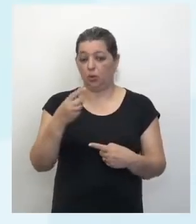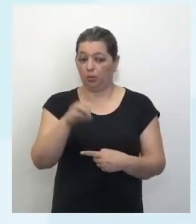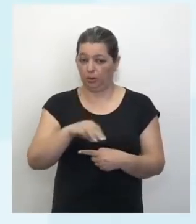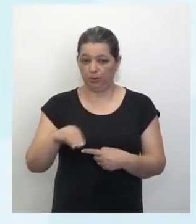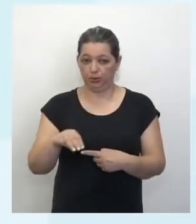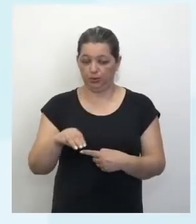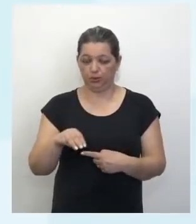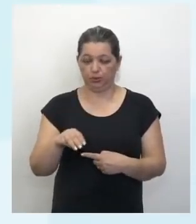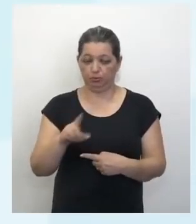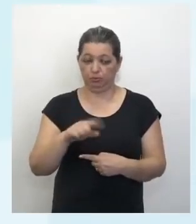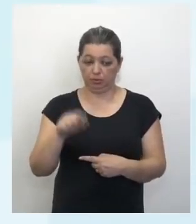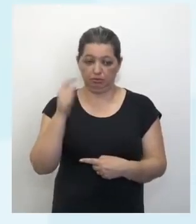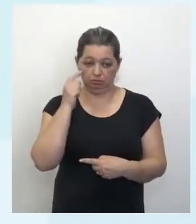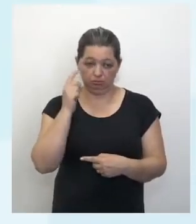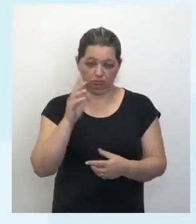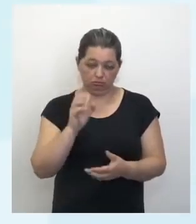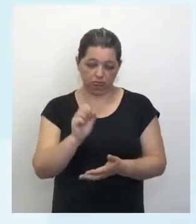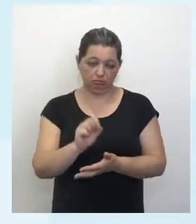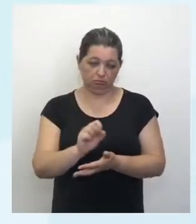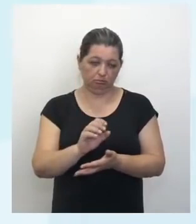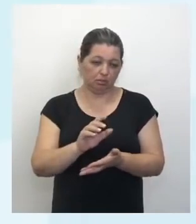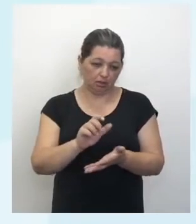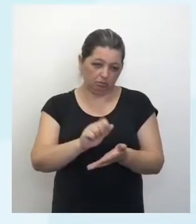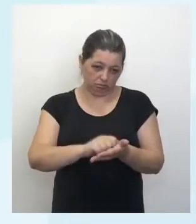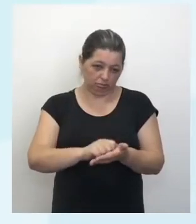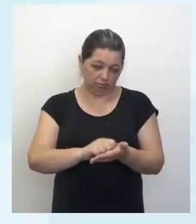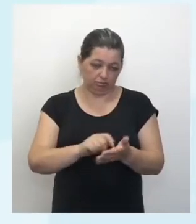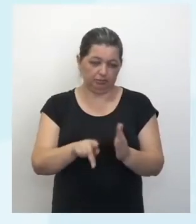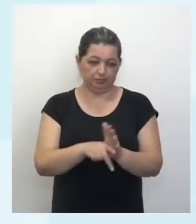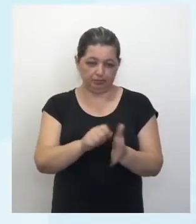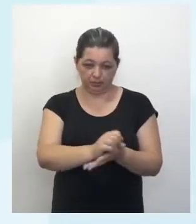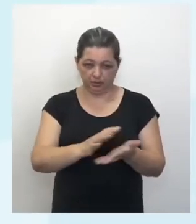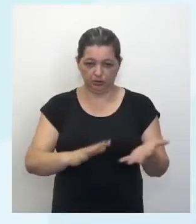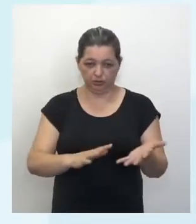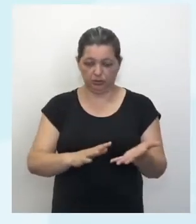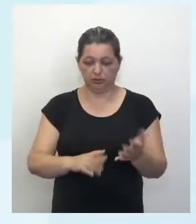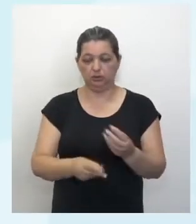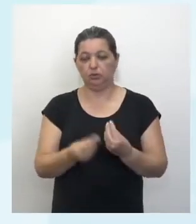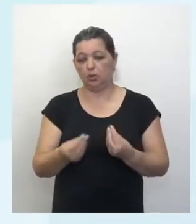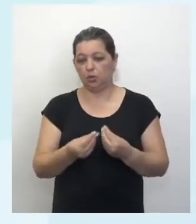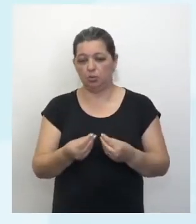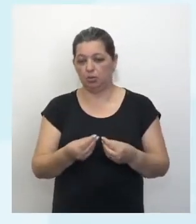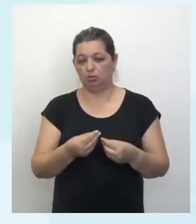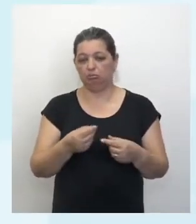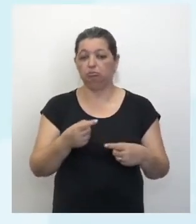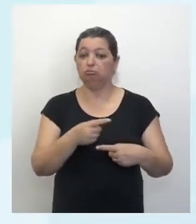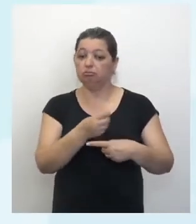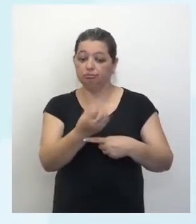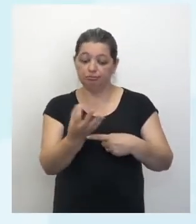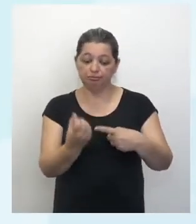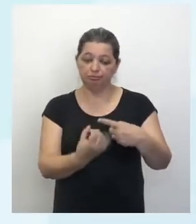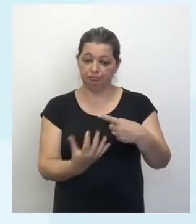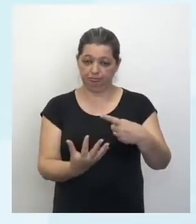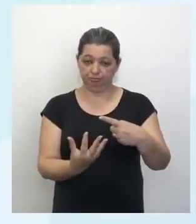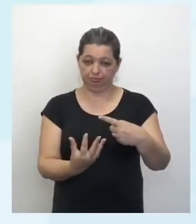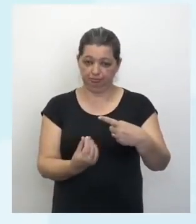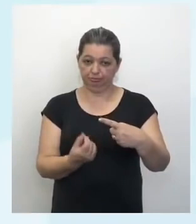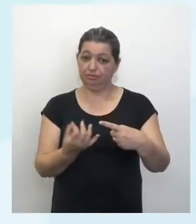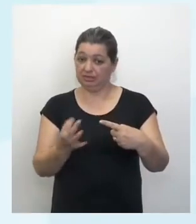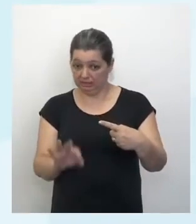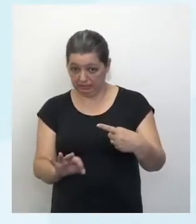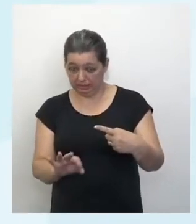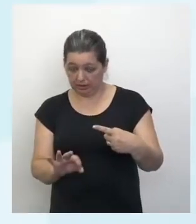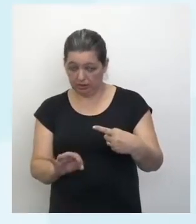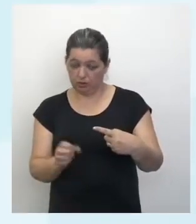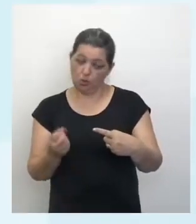vocês preencherem aí no seu caderninho, fazer essa regra de 3 aí pra gente, para ver se o Manuel estava certo,